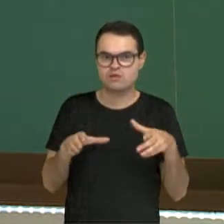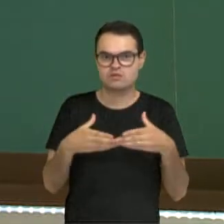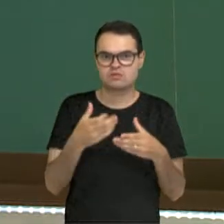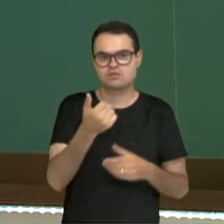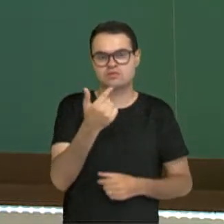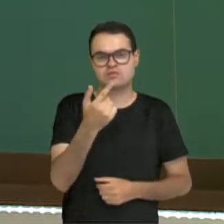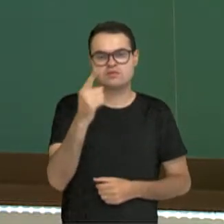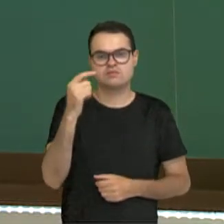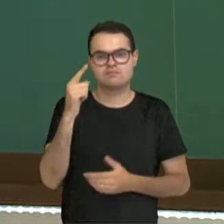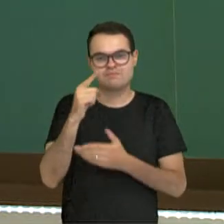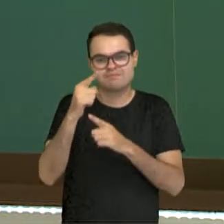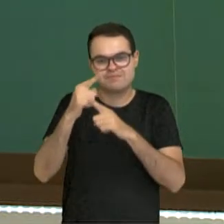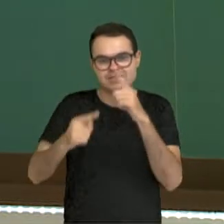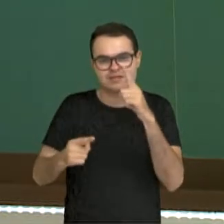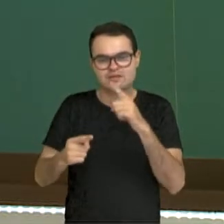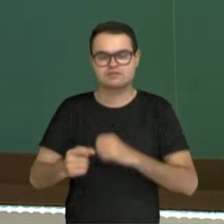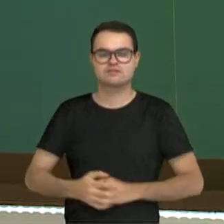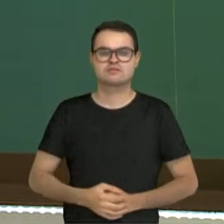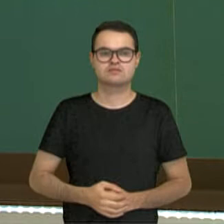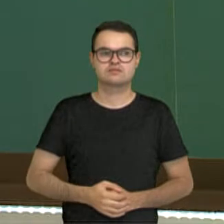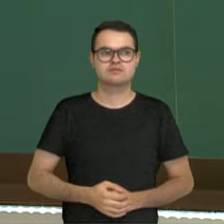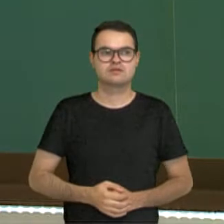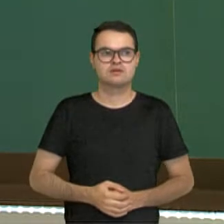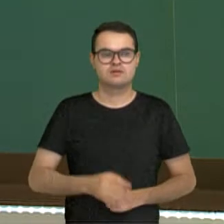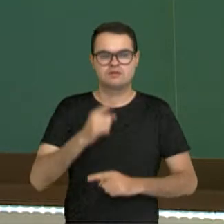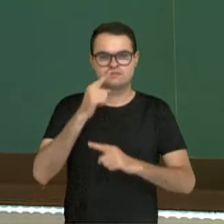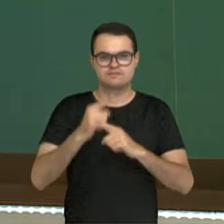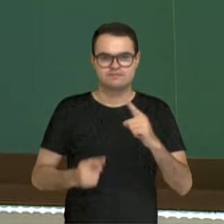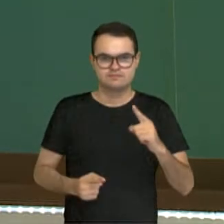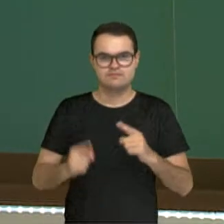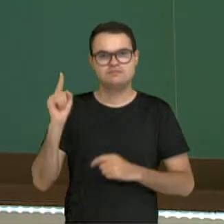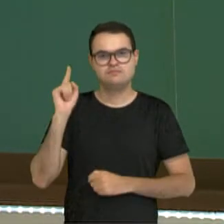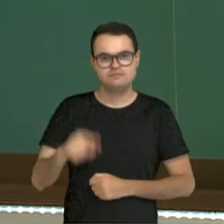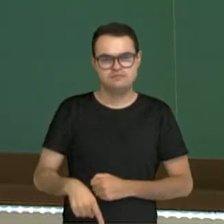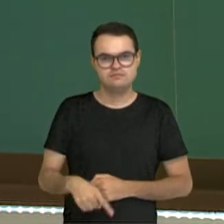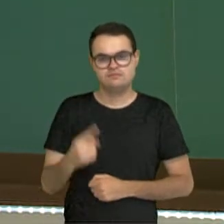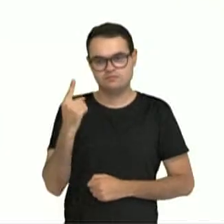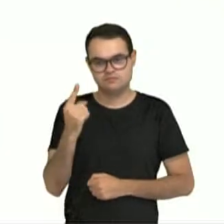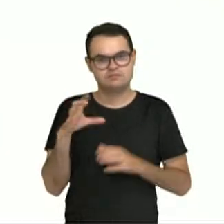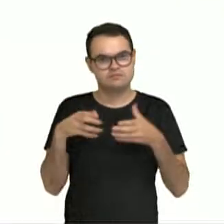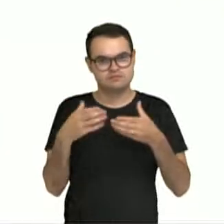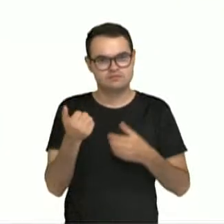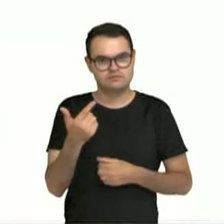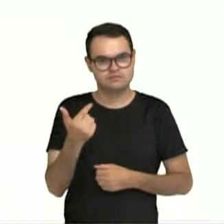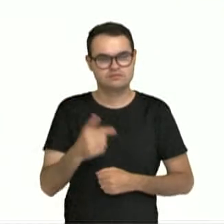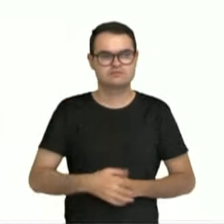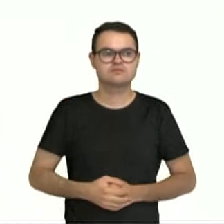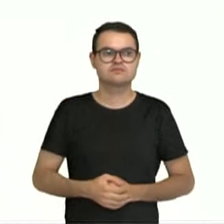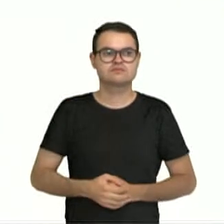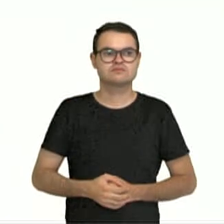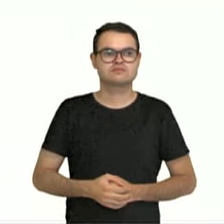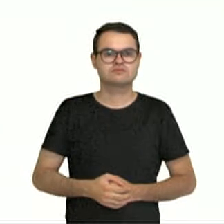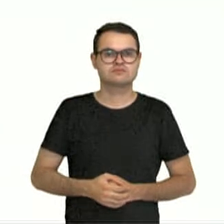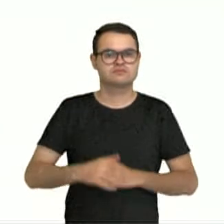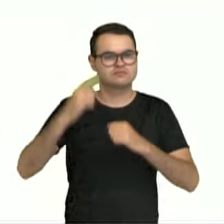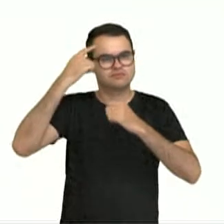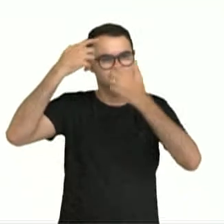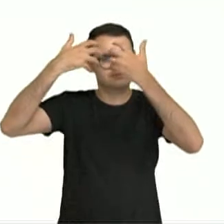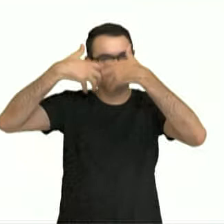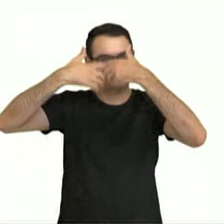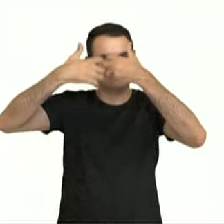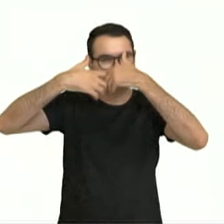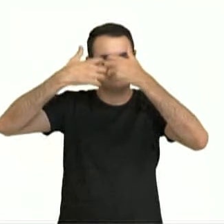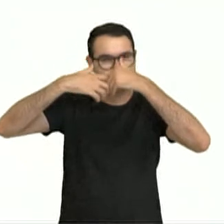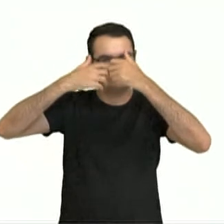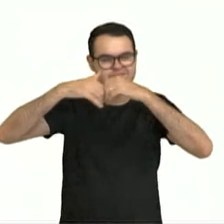que calcular a metade, né? Metade de 2 dúzias dá uma dúzia. Então, eu posso fazer um raciocínio,